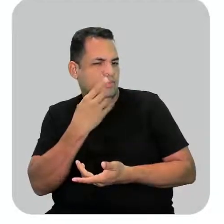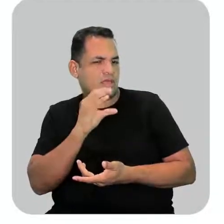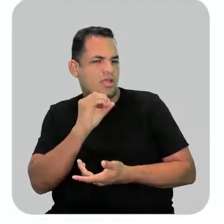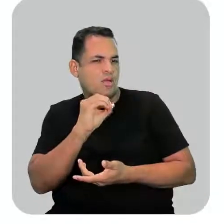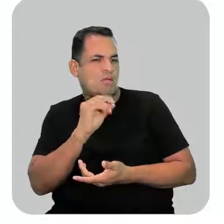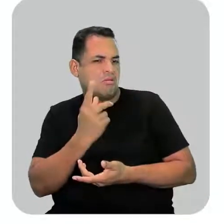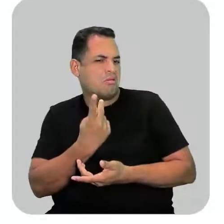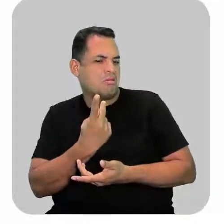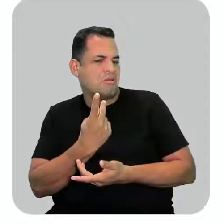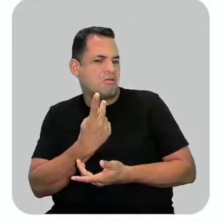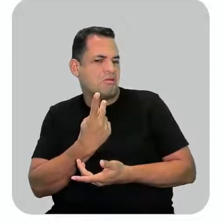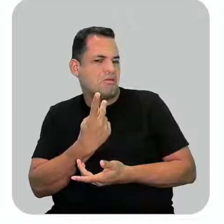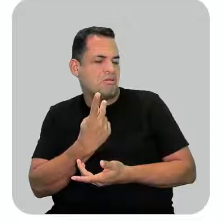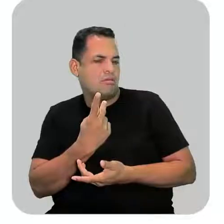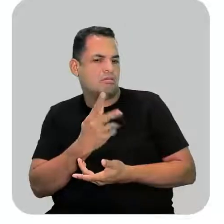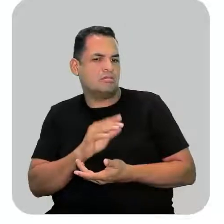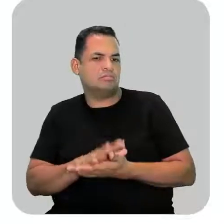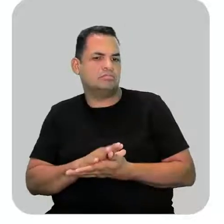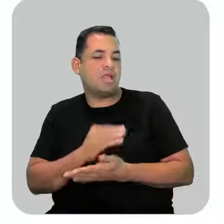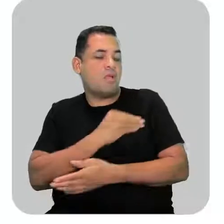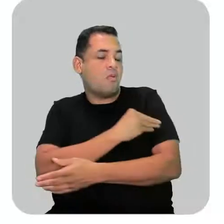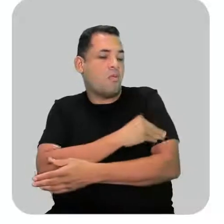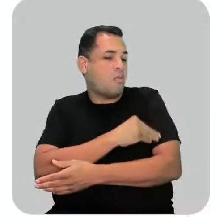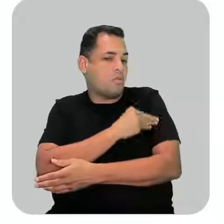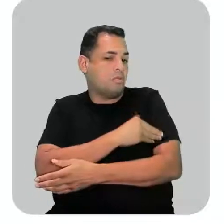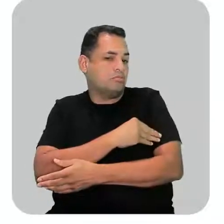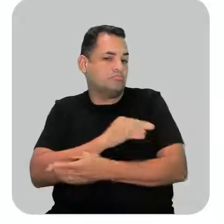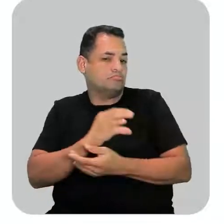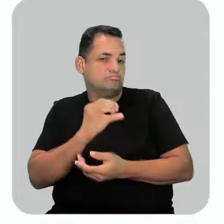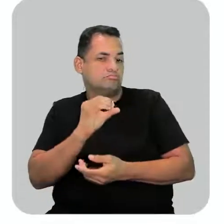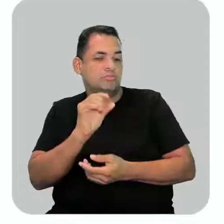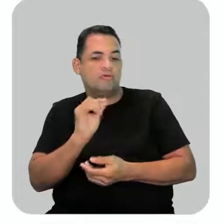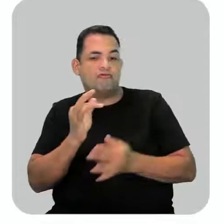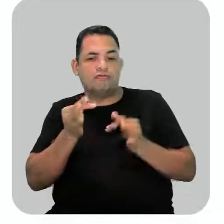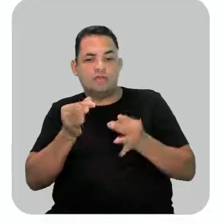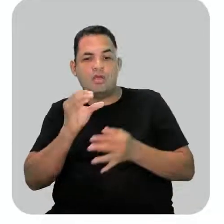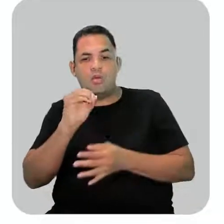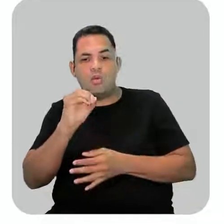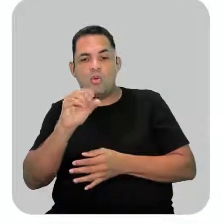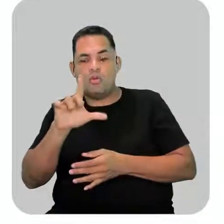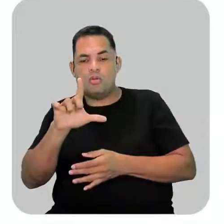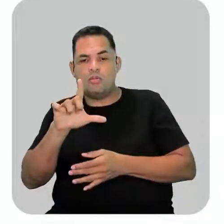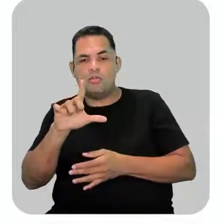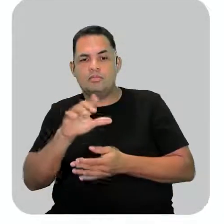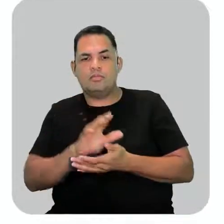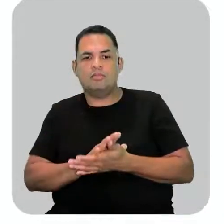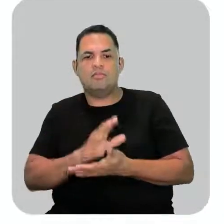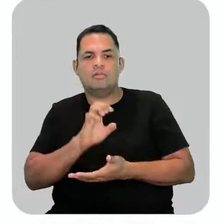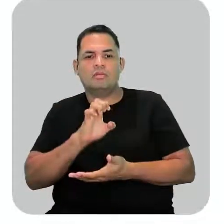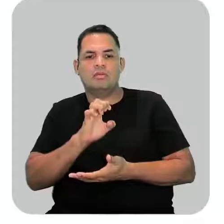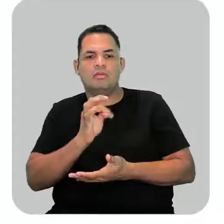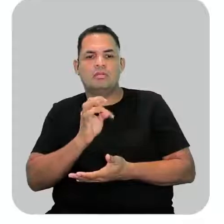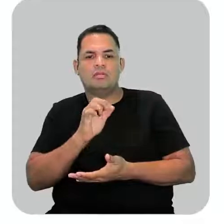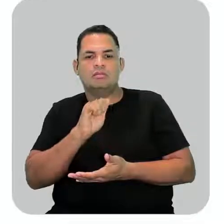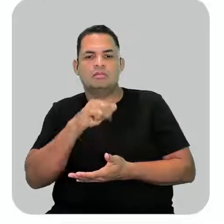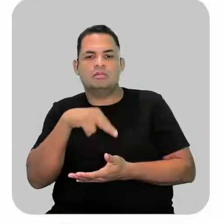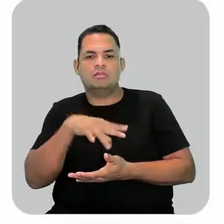ligada a um carbono saturado, eu sei que é um álcool, então vou usar a terminação ol. No caso,